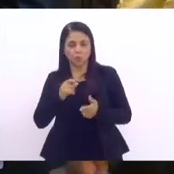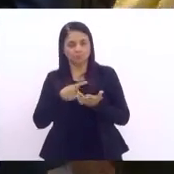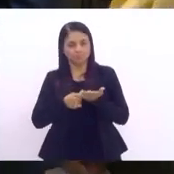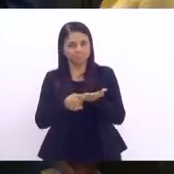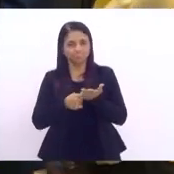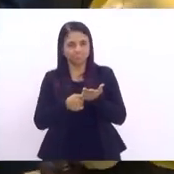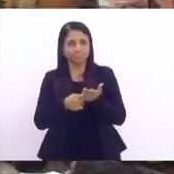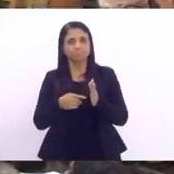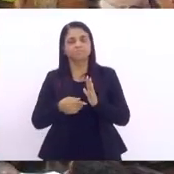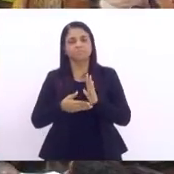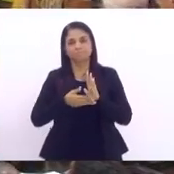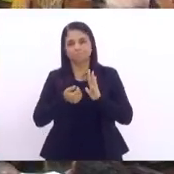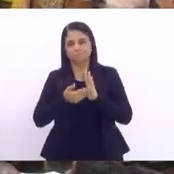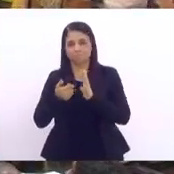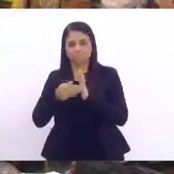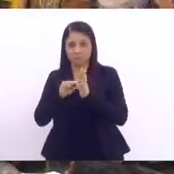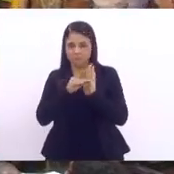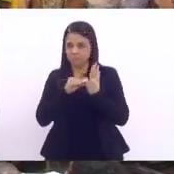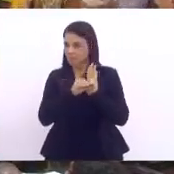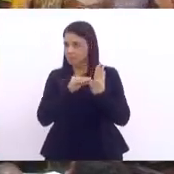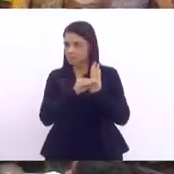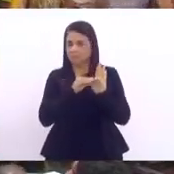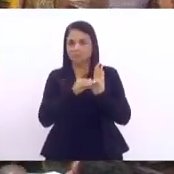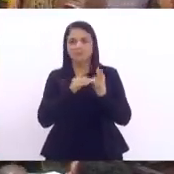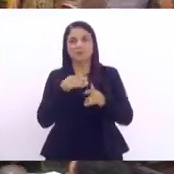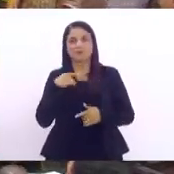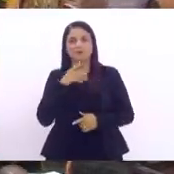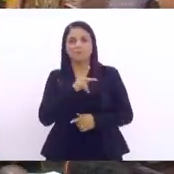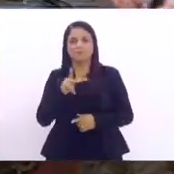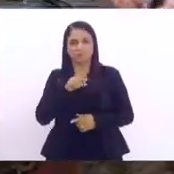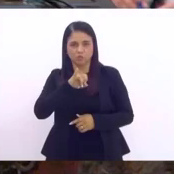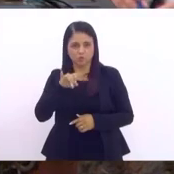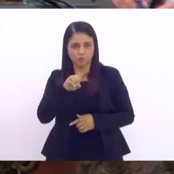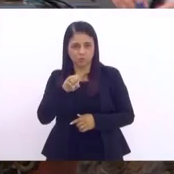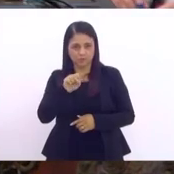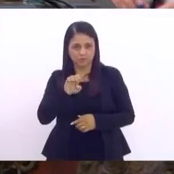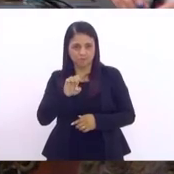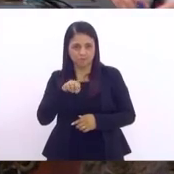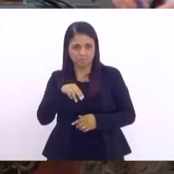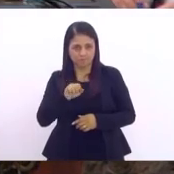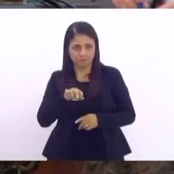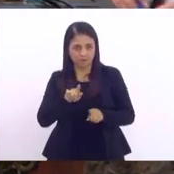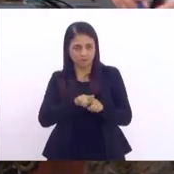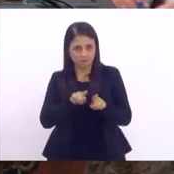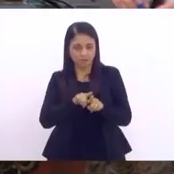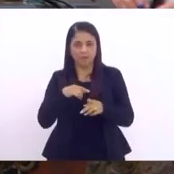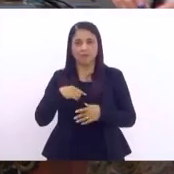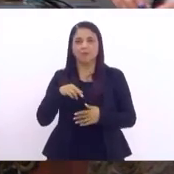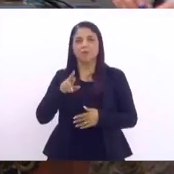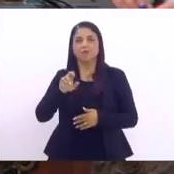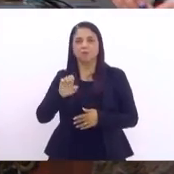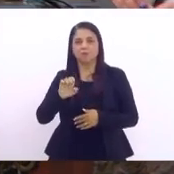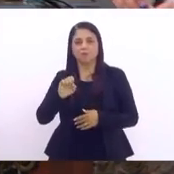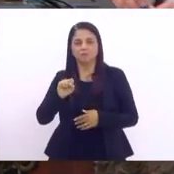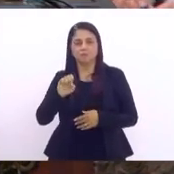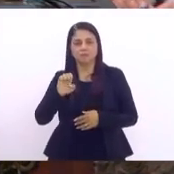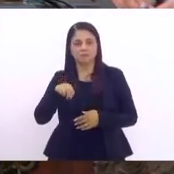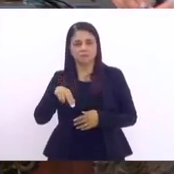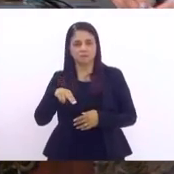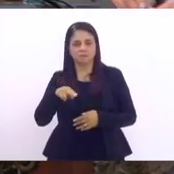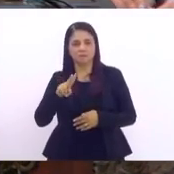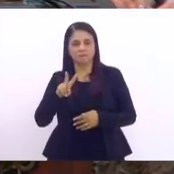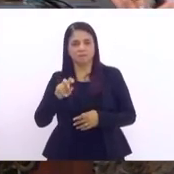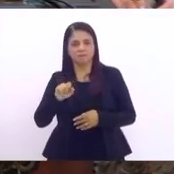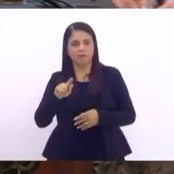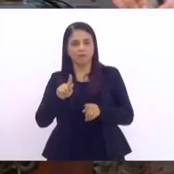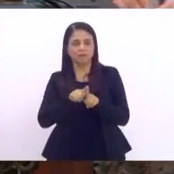senhor presidente. Professor Josemar, ok? Professor Josemar também. Rosenberg Reis, ok. Luiz Paulo já tinha falado aí no microfone.